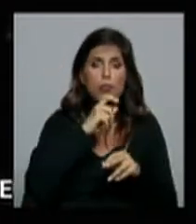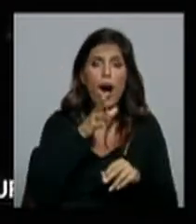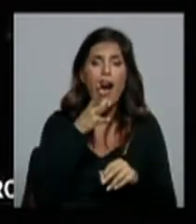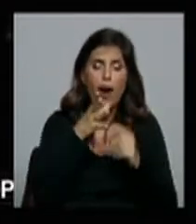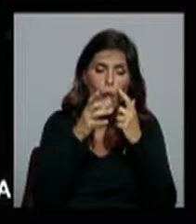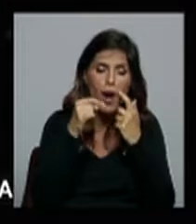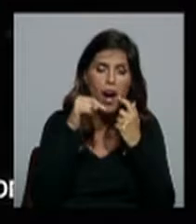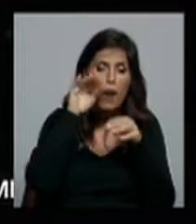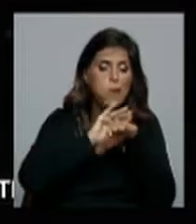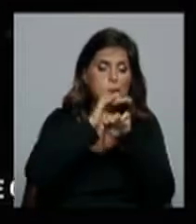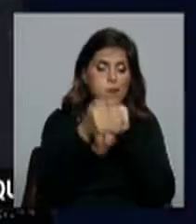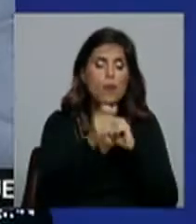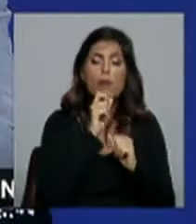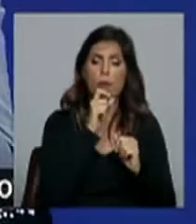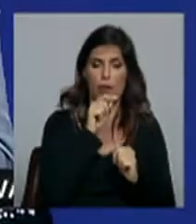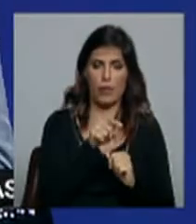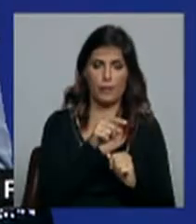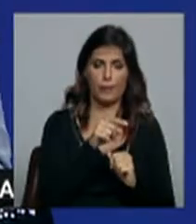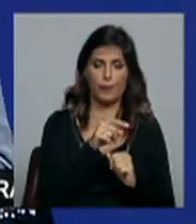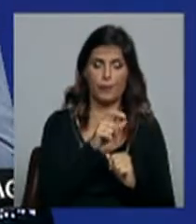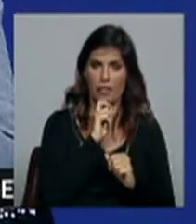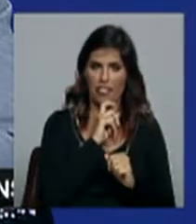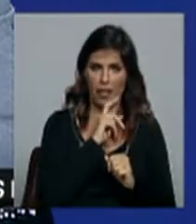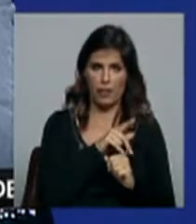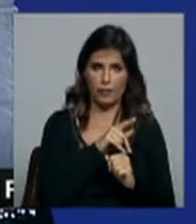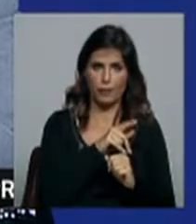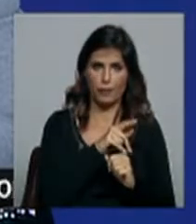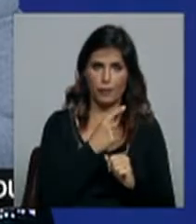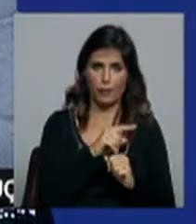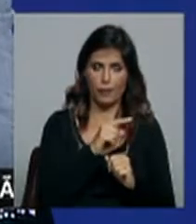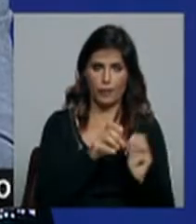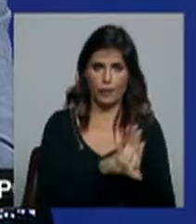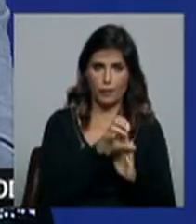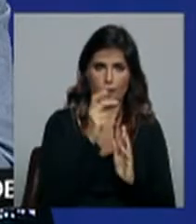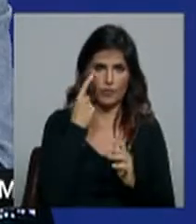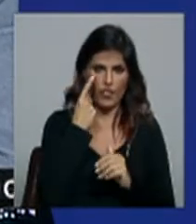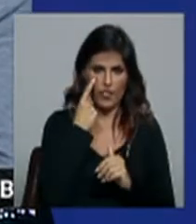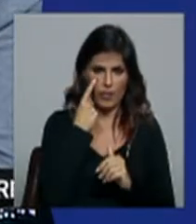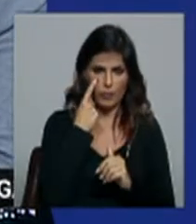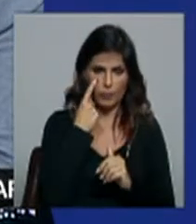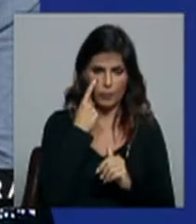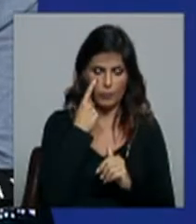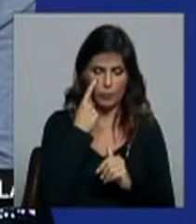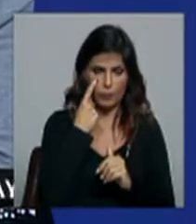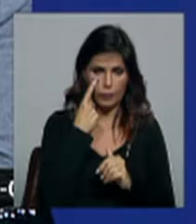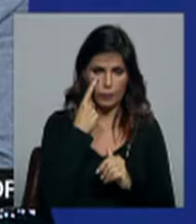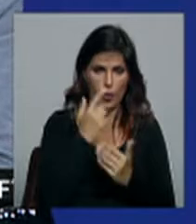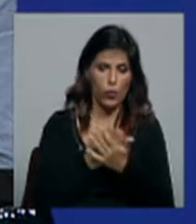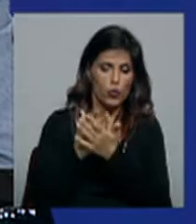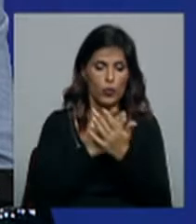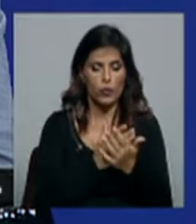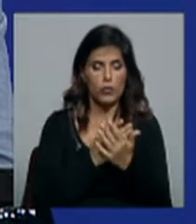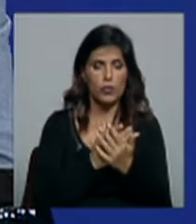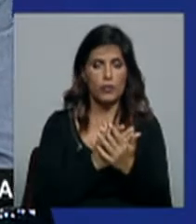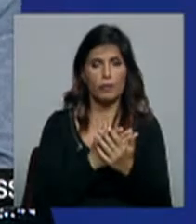na sua superfície o suficiente para ter condições de vida. E, portanto, é um estudo também mais